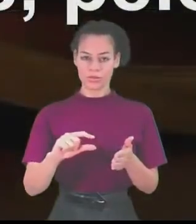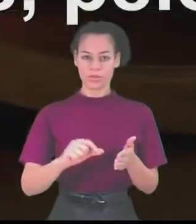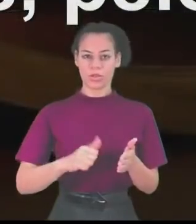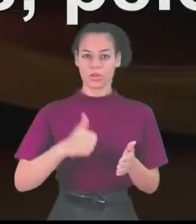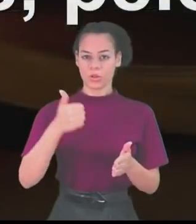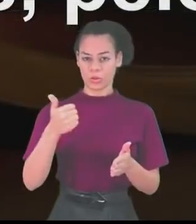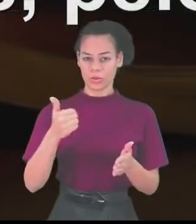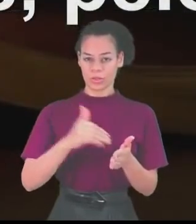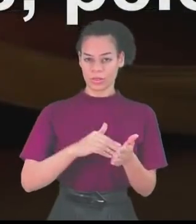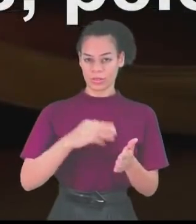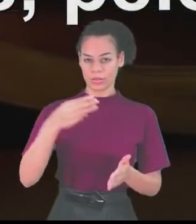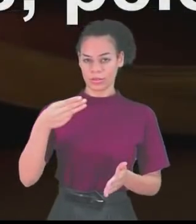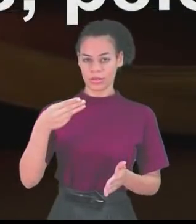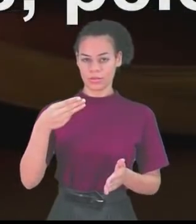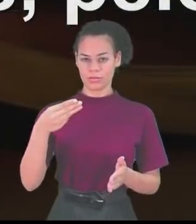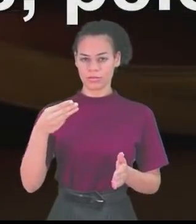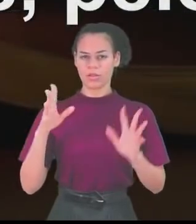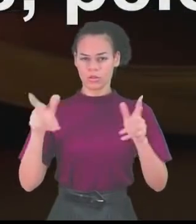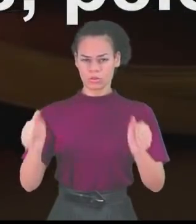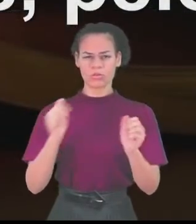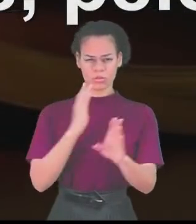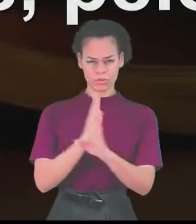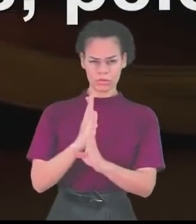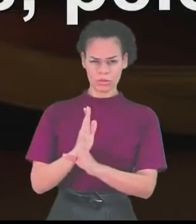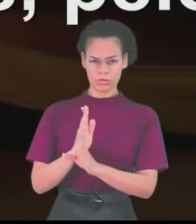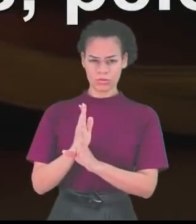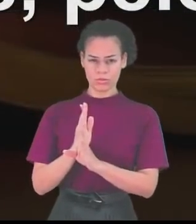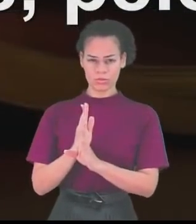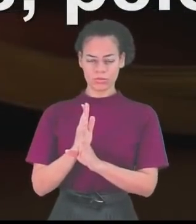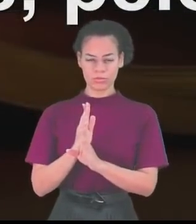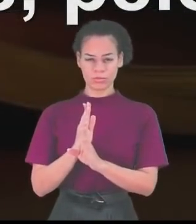uso um dois e três todos acharam